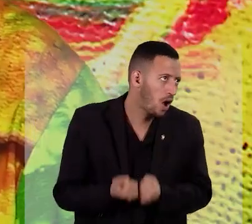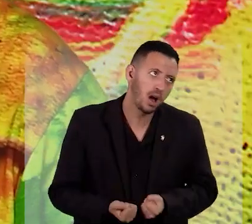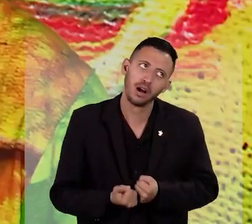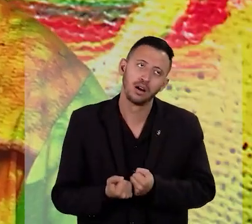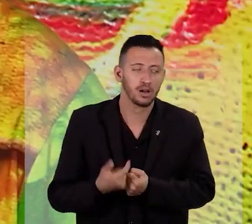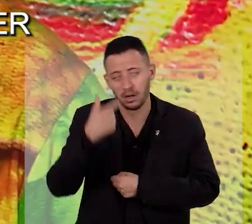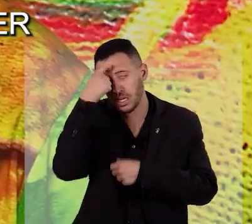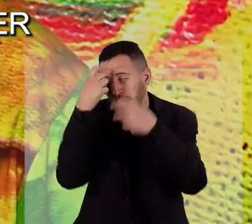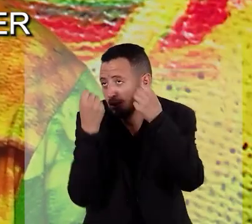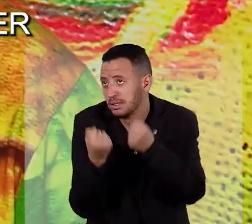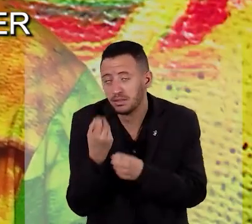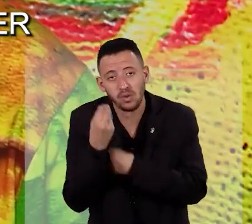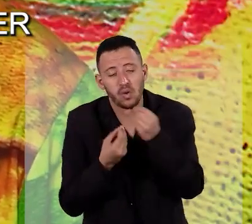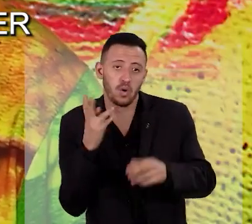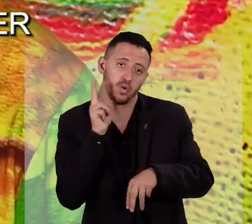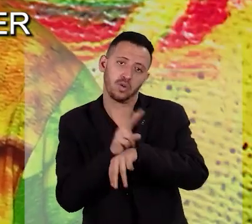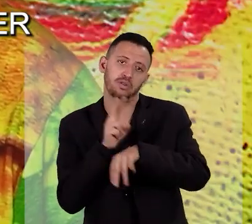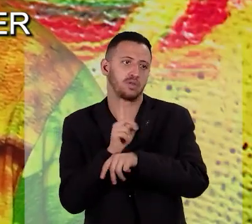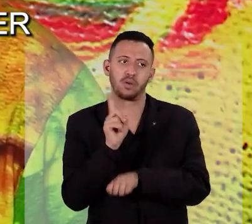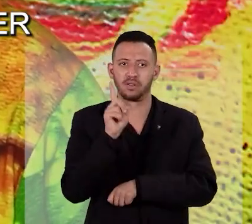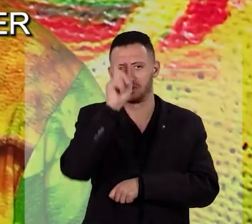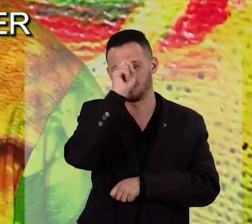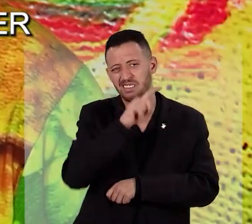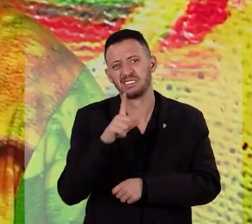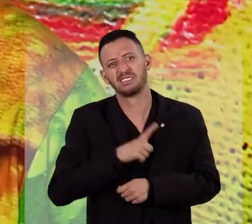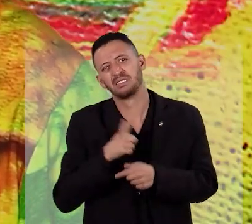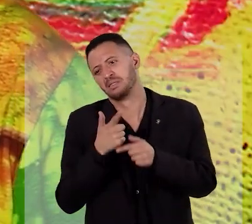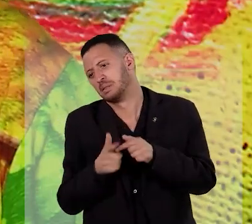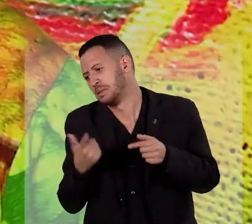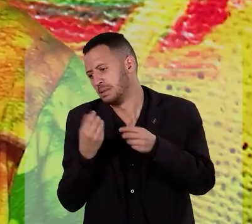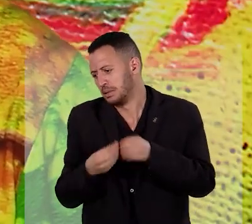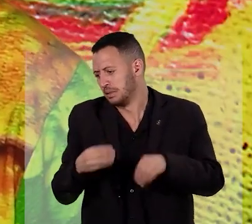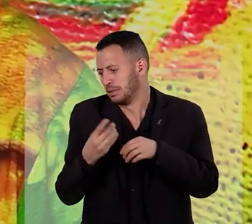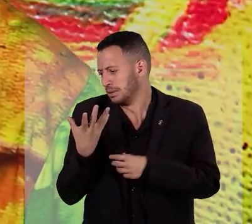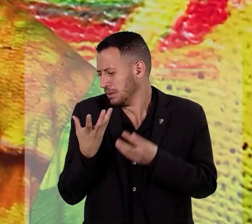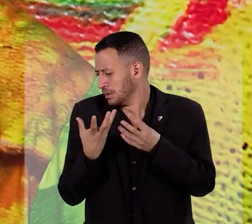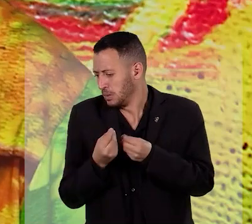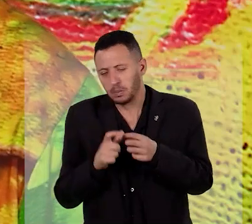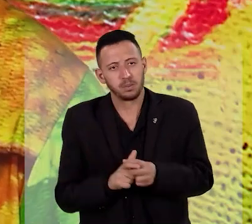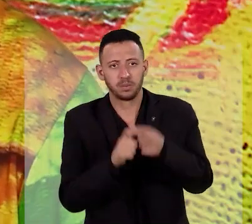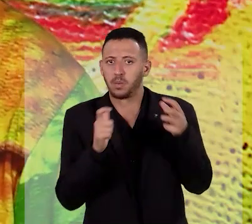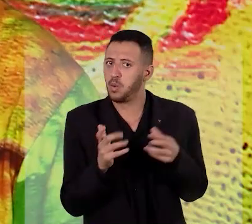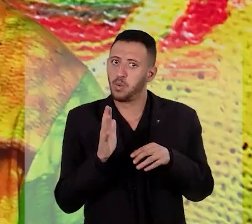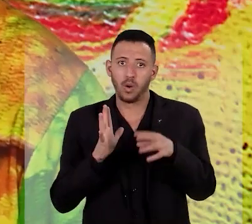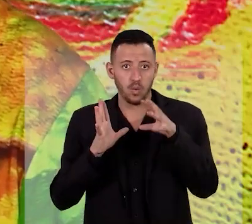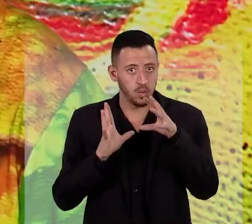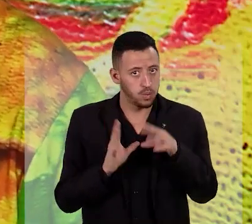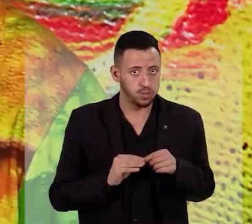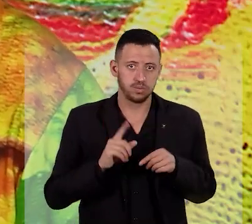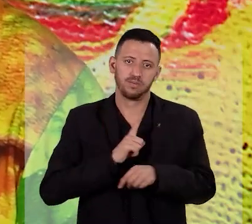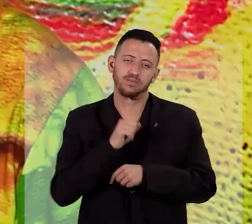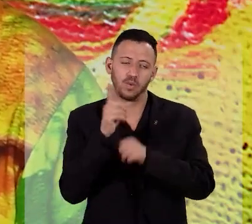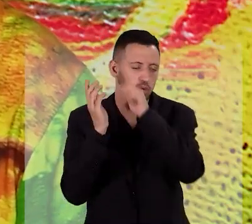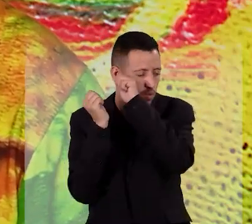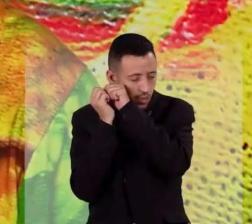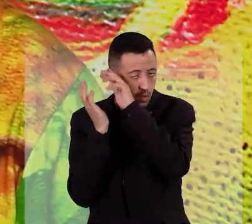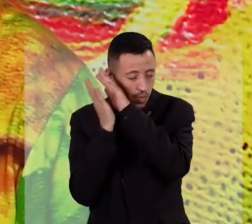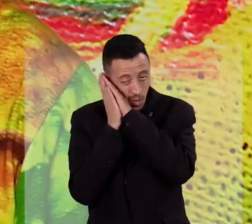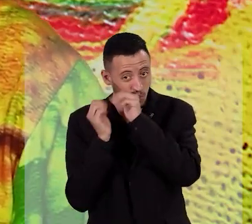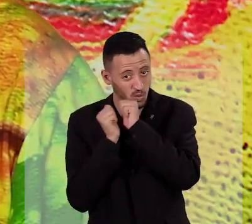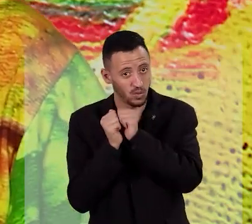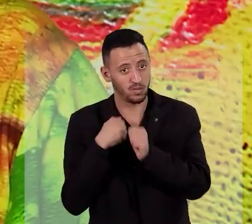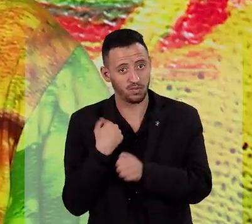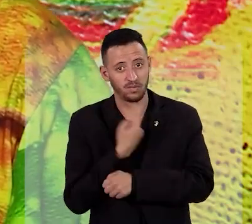puxado, não tem como não dizer que o cuidado não é puxado. As crises convulsivas hoje são, na grande maioria, durante a noite, então ele dorme